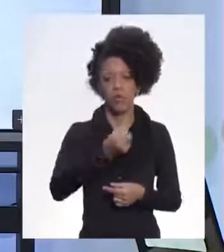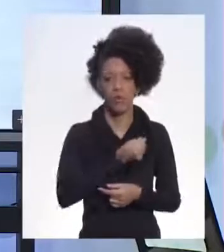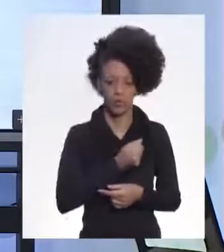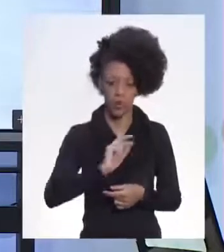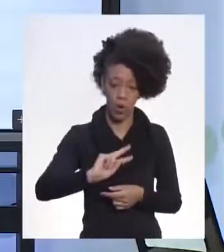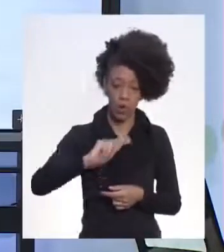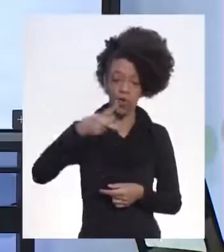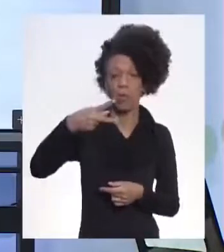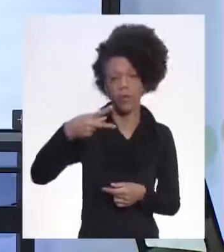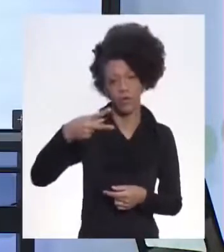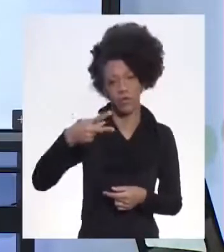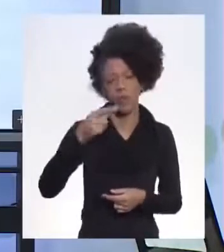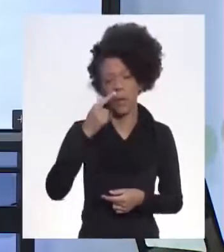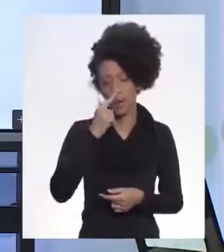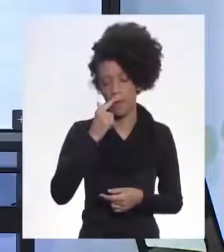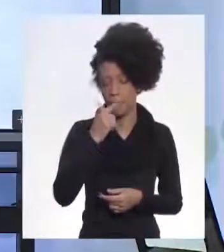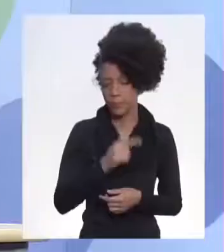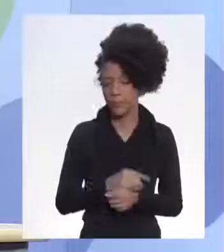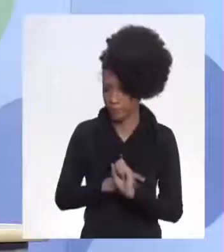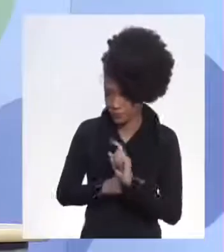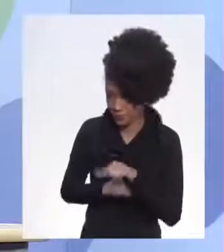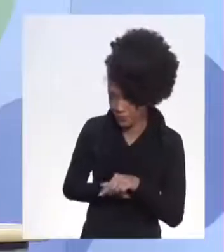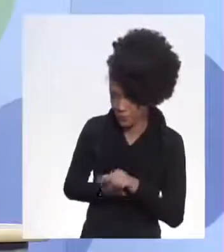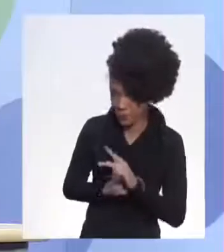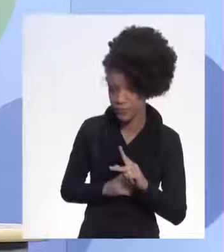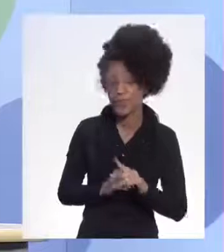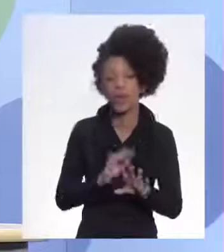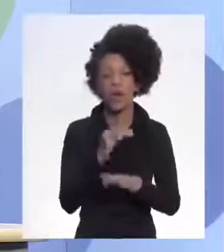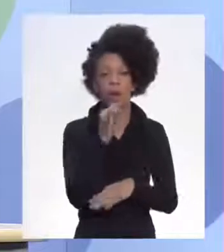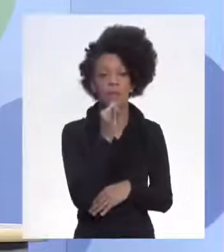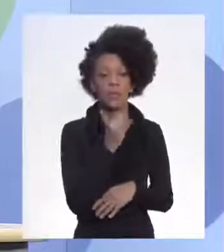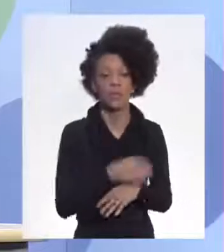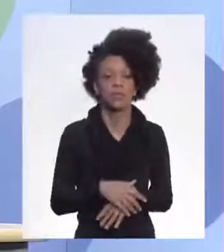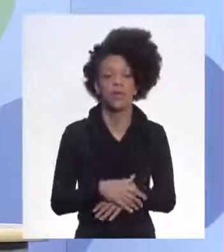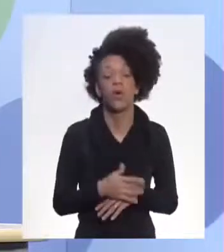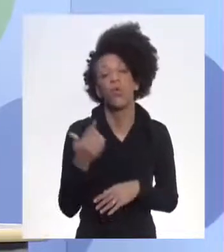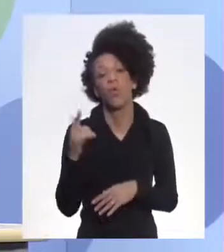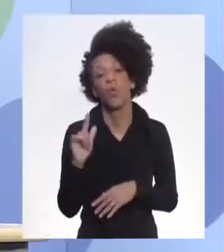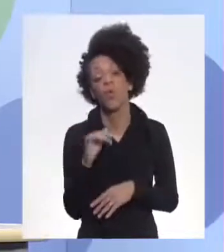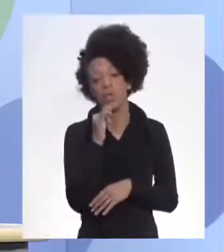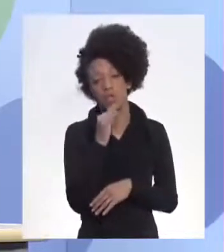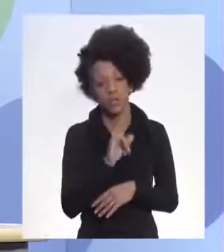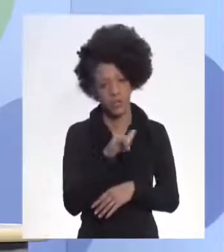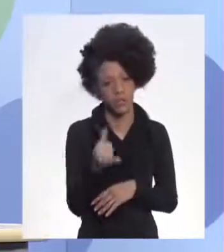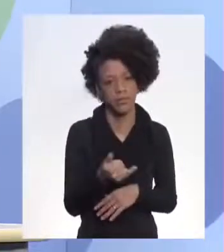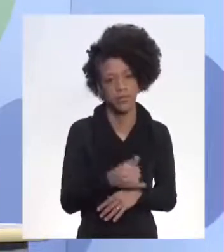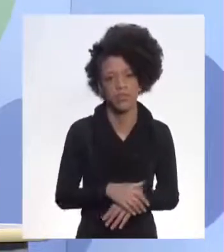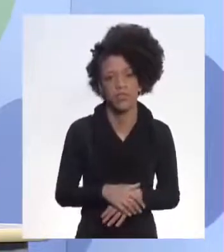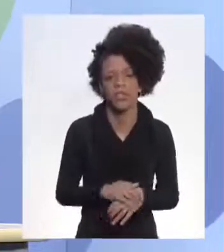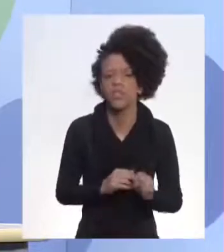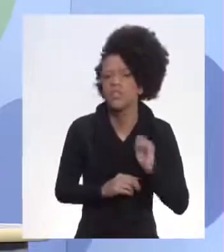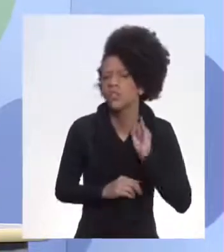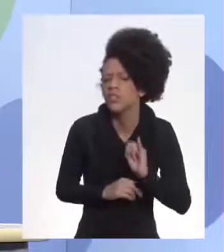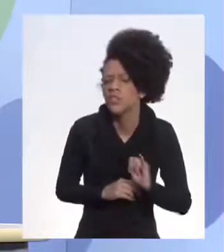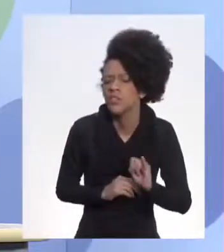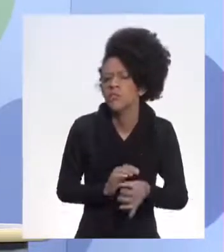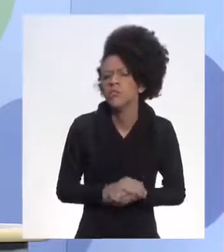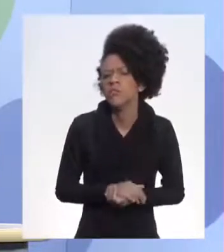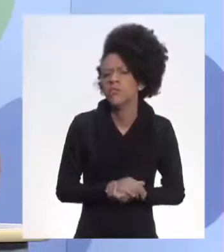poderia dizer nessa forma, né, Ale? Por exemplo, aí um outro exemplo até aproveitando. Beleza. Se ao invés